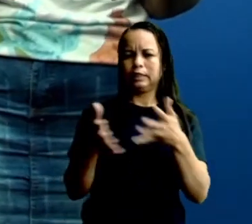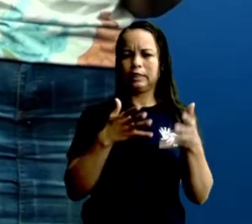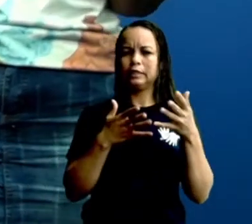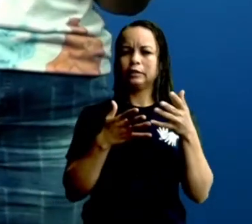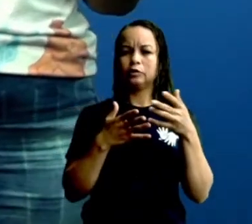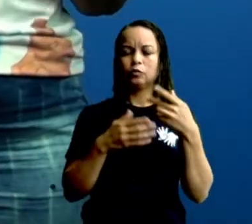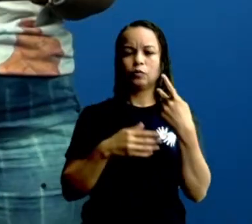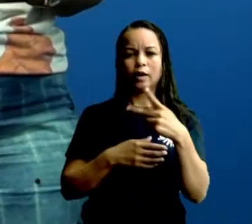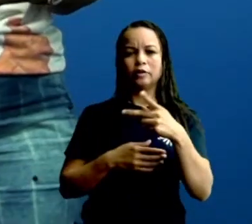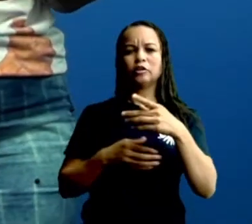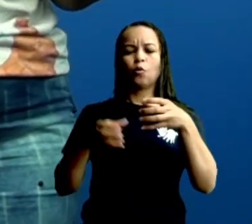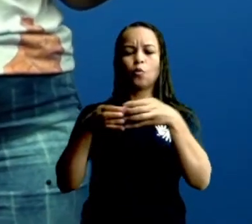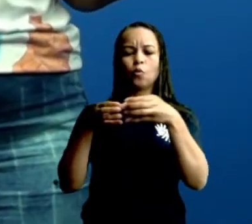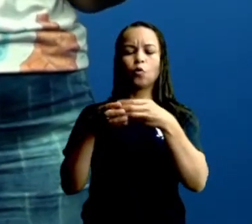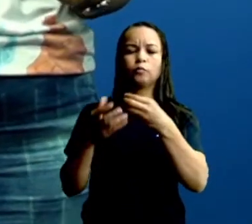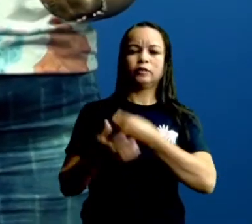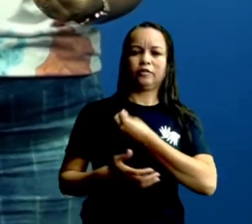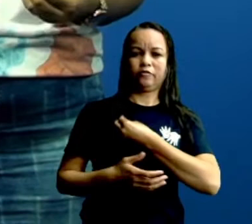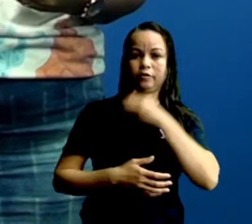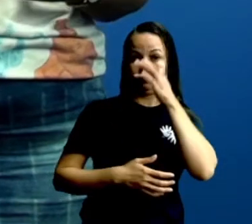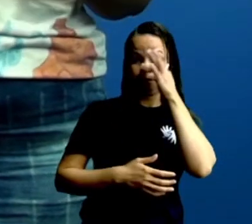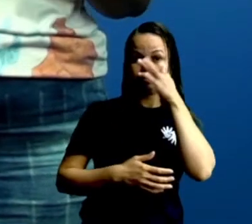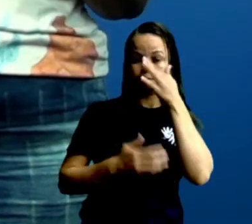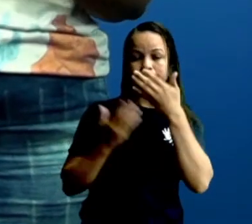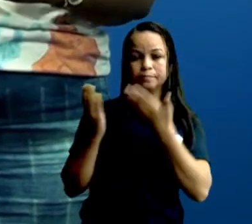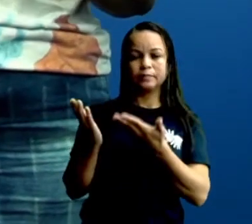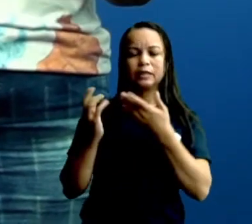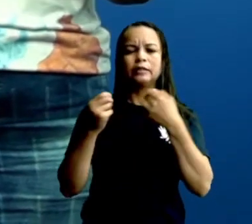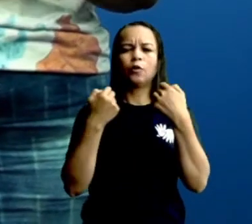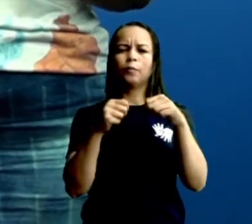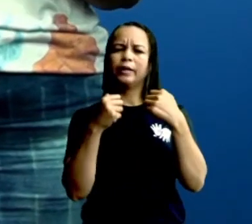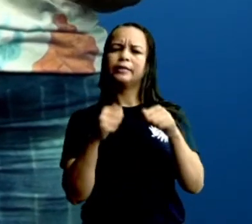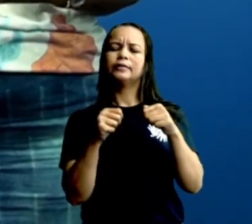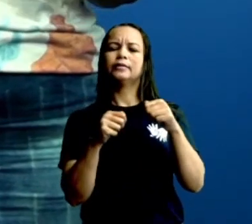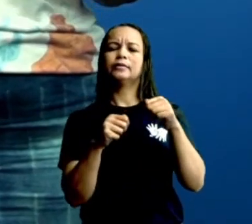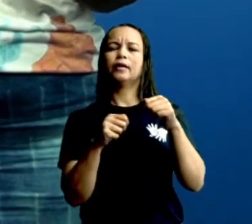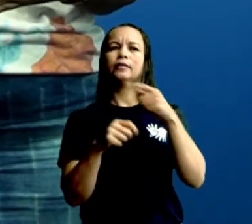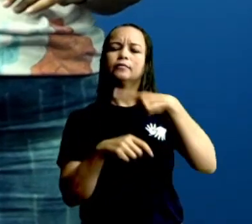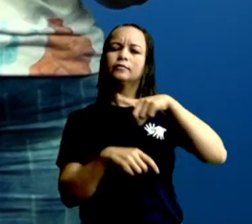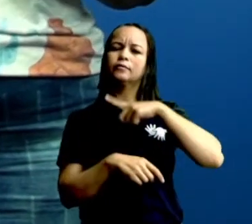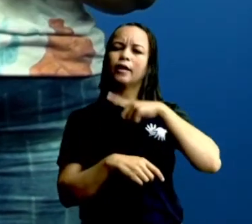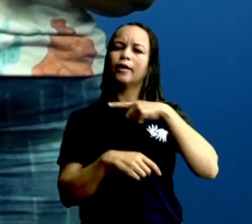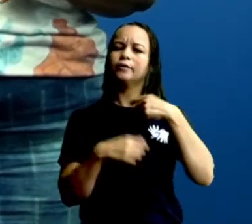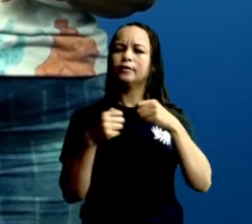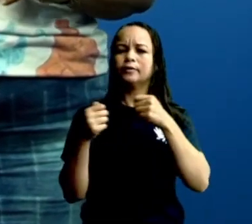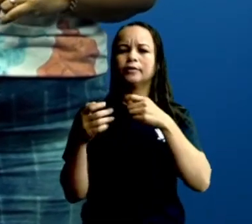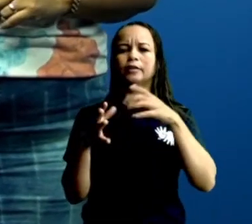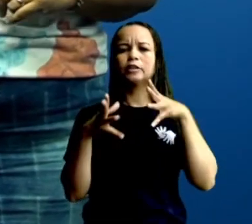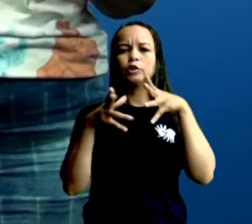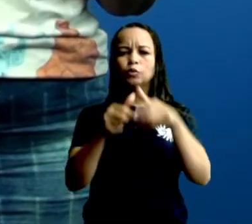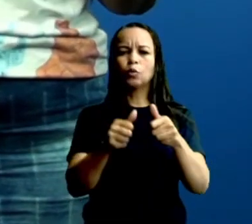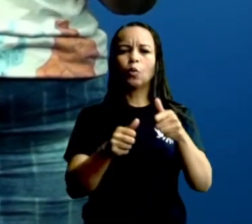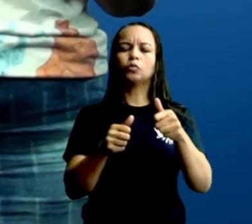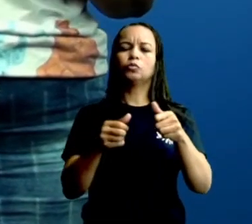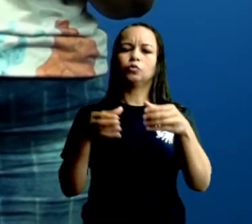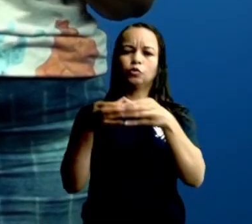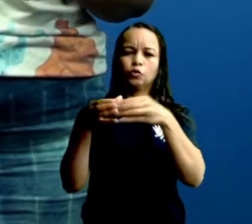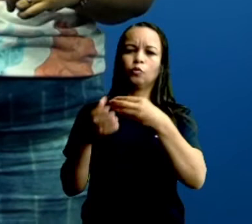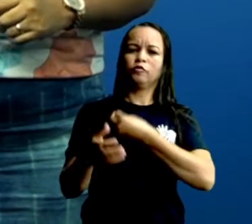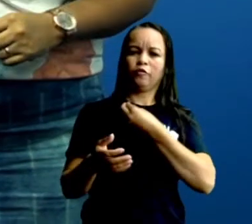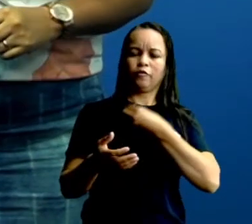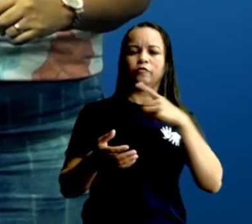viu que ela é um ser vivo. E como ser vivo, ela tem necessidade que todo ser vivo tem, de se alimentar,